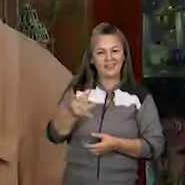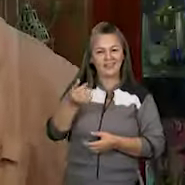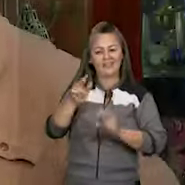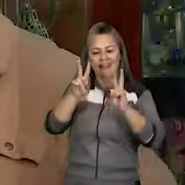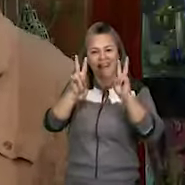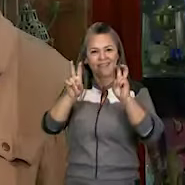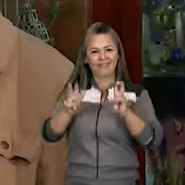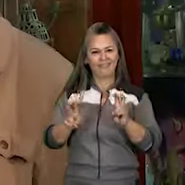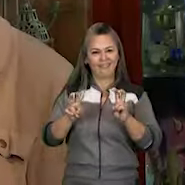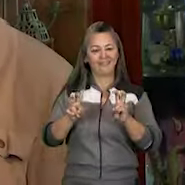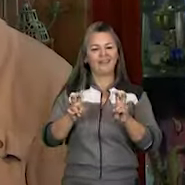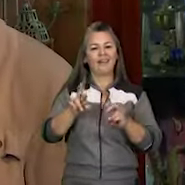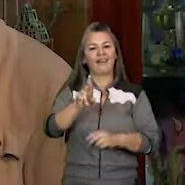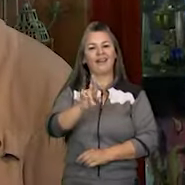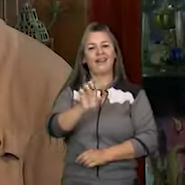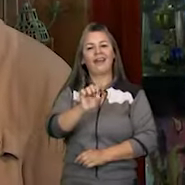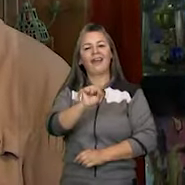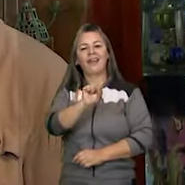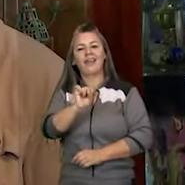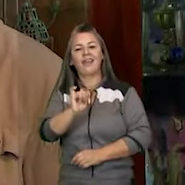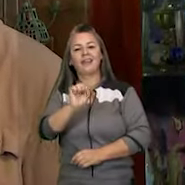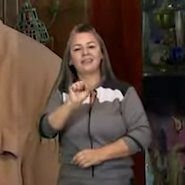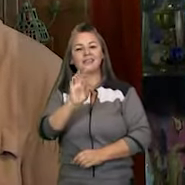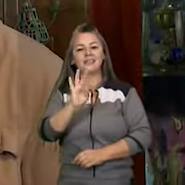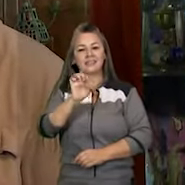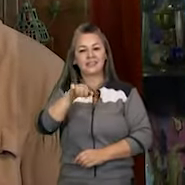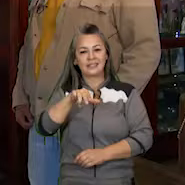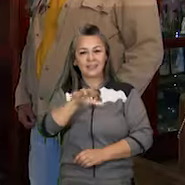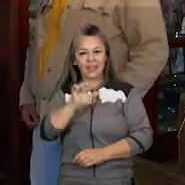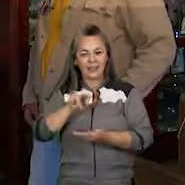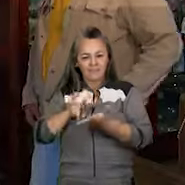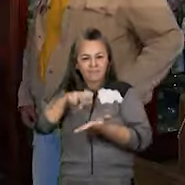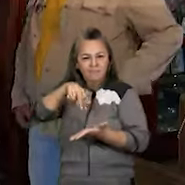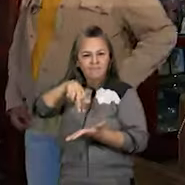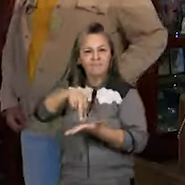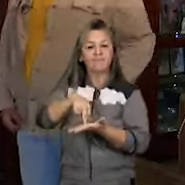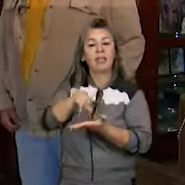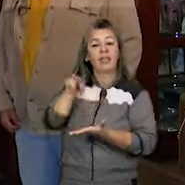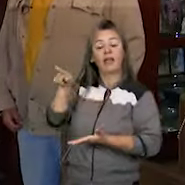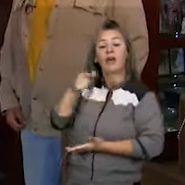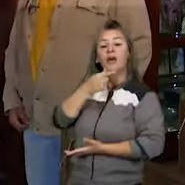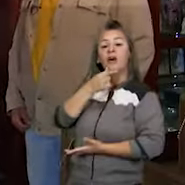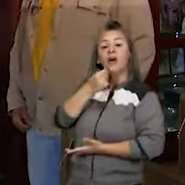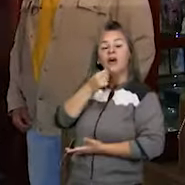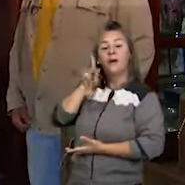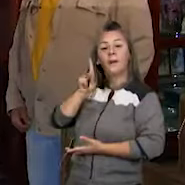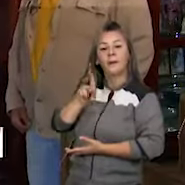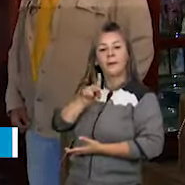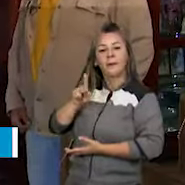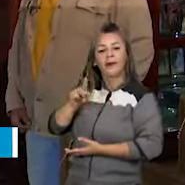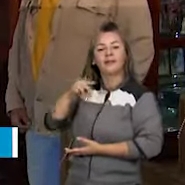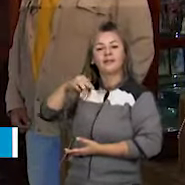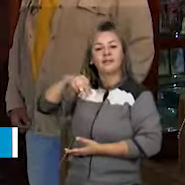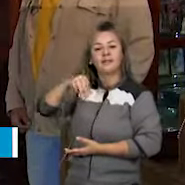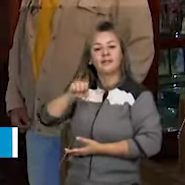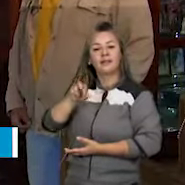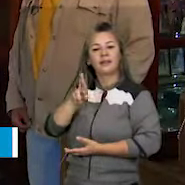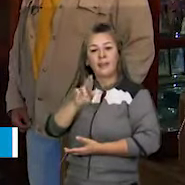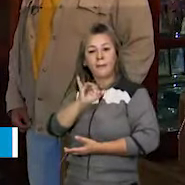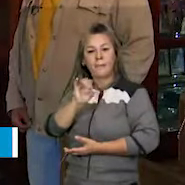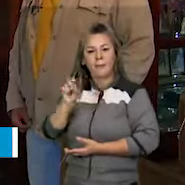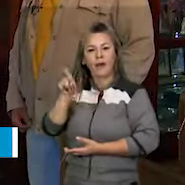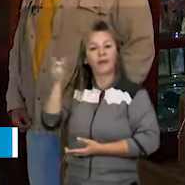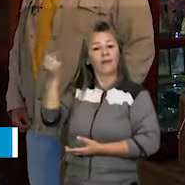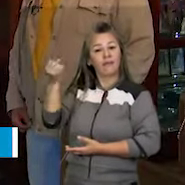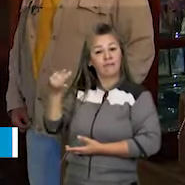contemporaneidade, eu vou conversar agora com o Padre Mauro, que é curador do Muquifo. Muito obrigado por receber a gente aqui para essa aula para os alunos do primeiro ano